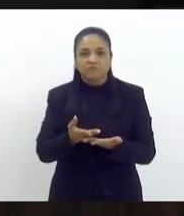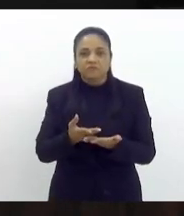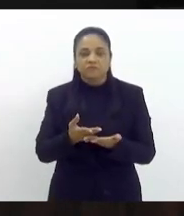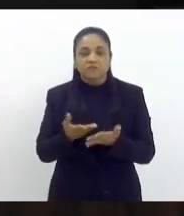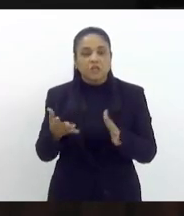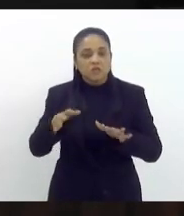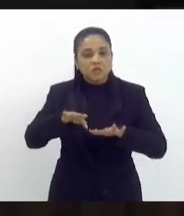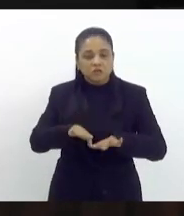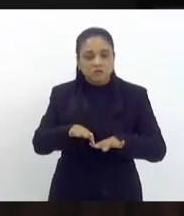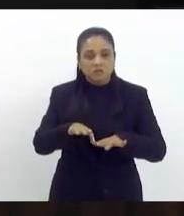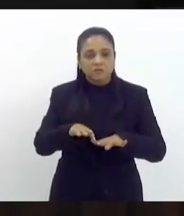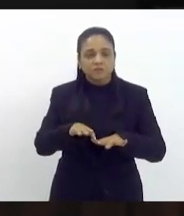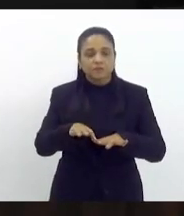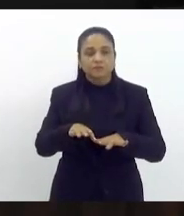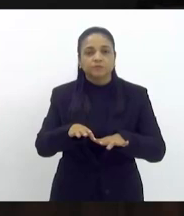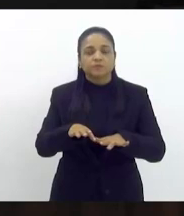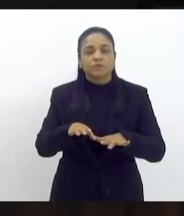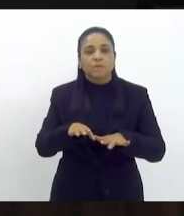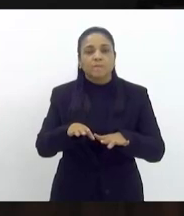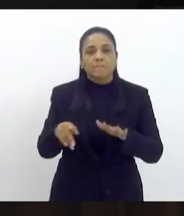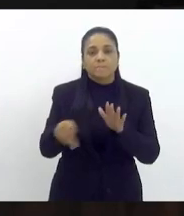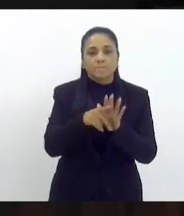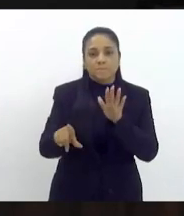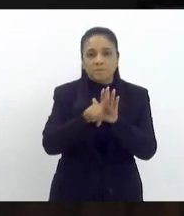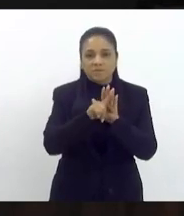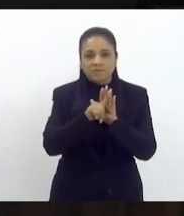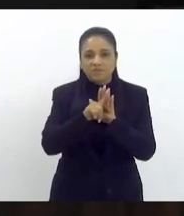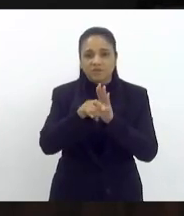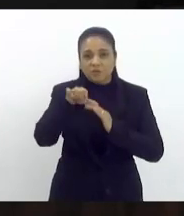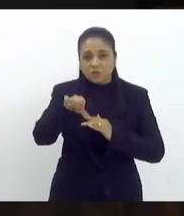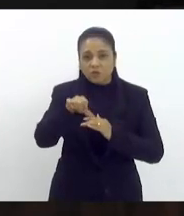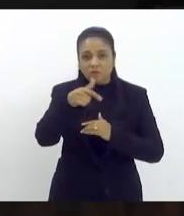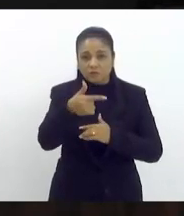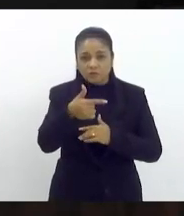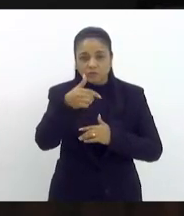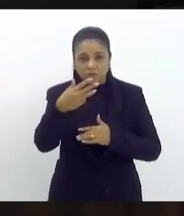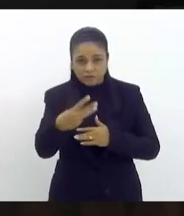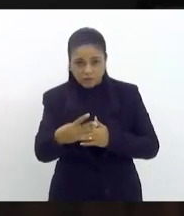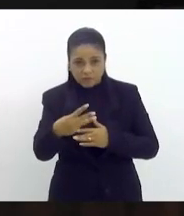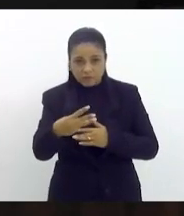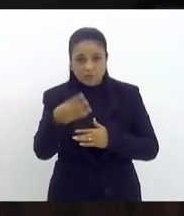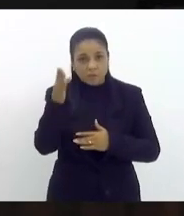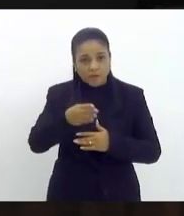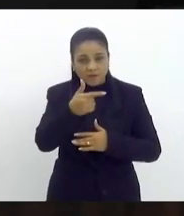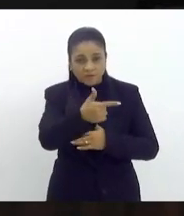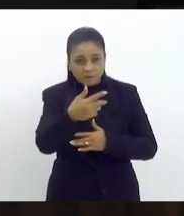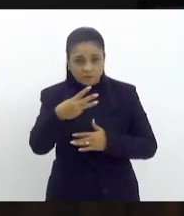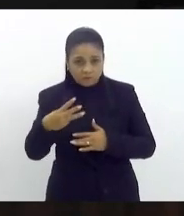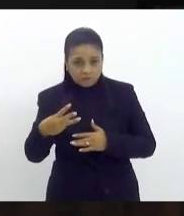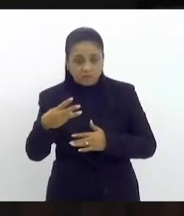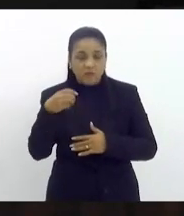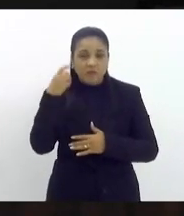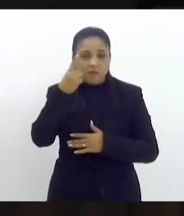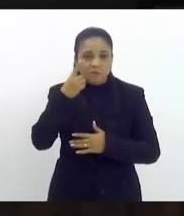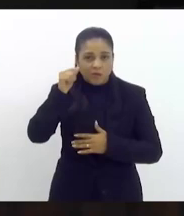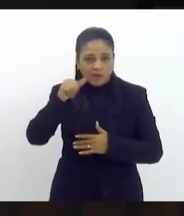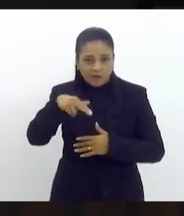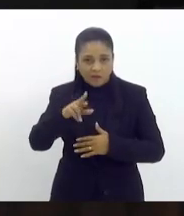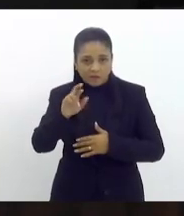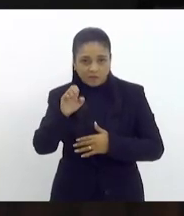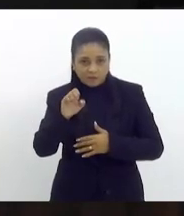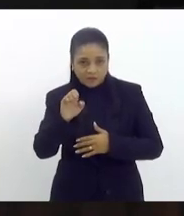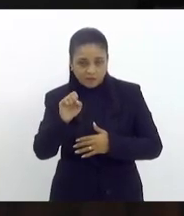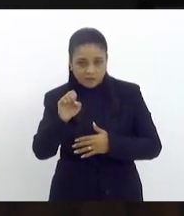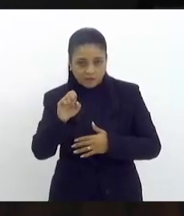inclusão também do projeto de lei 923 de 23 deputado Anderson Moraes senhores que